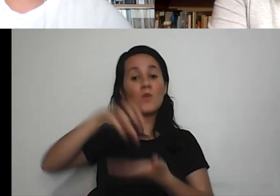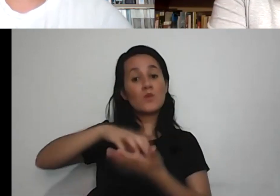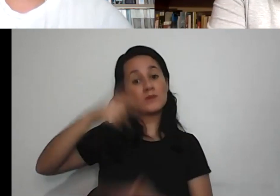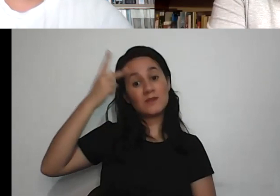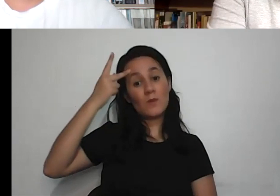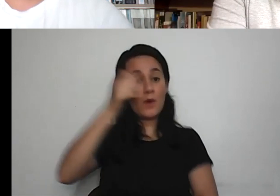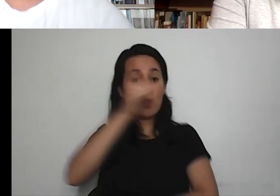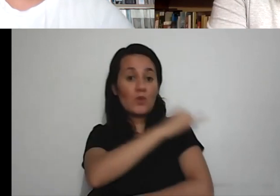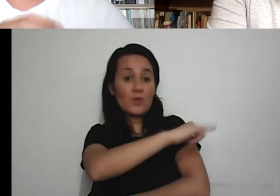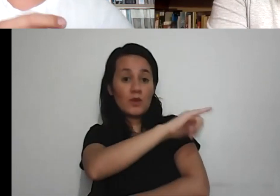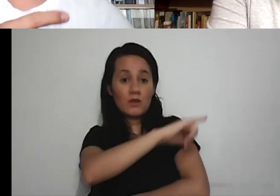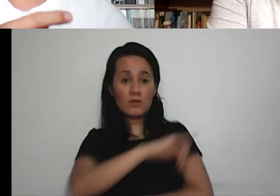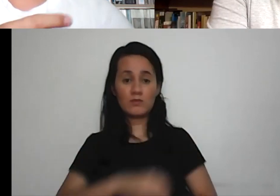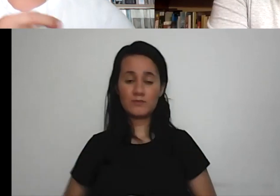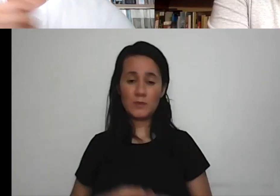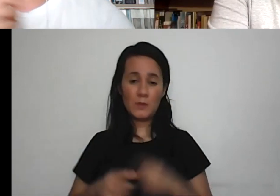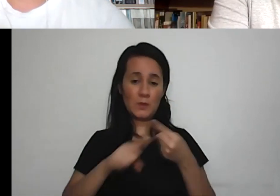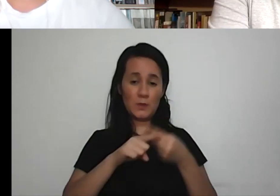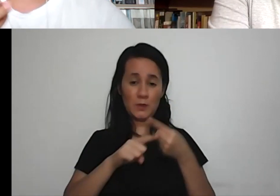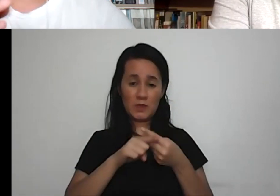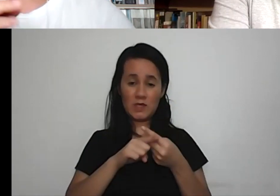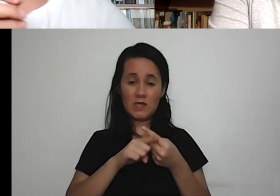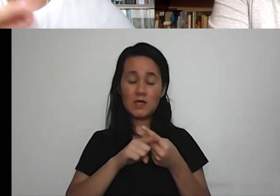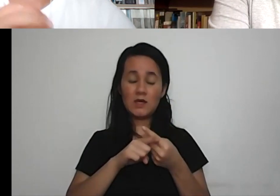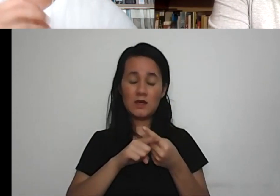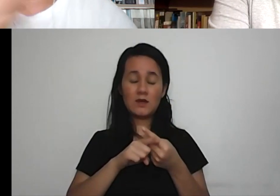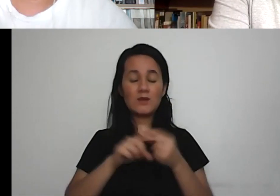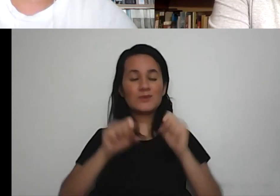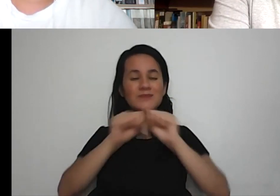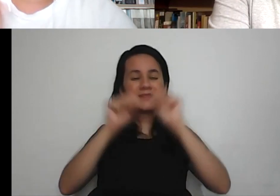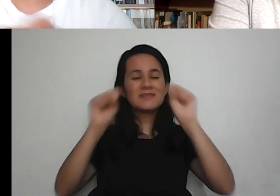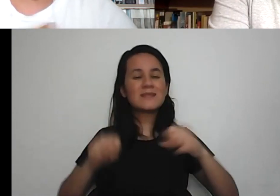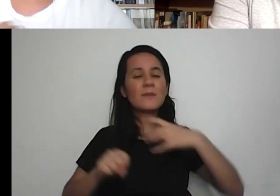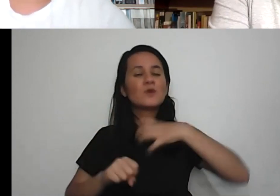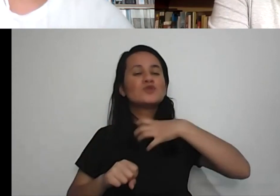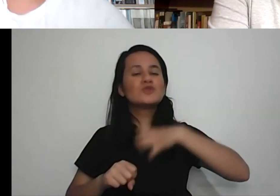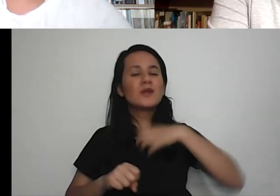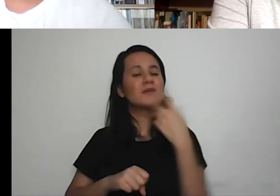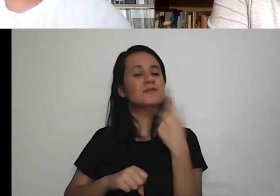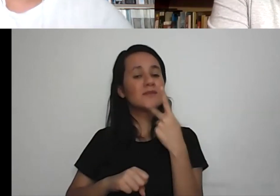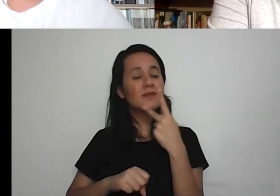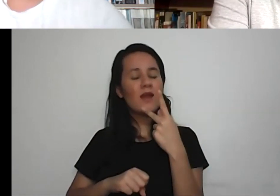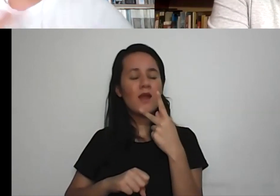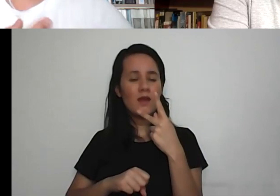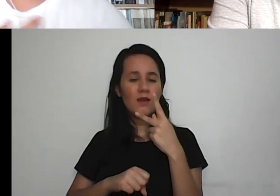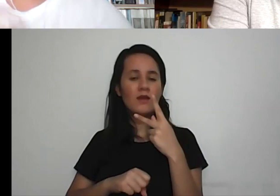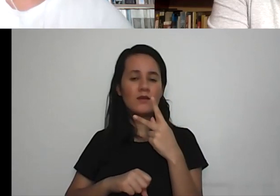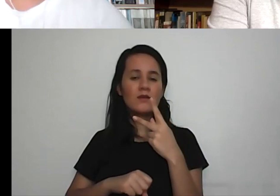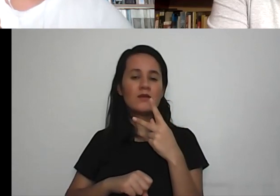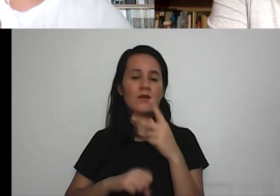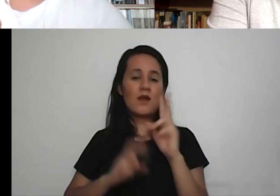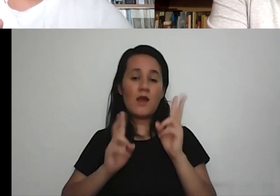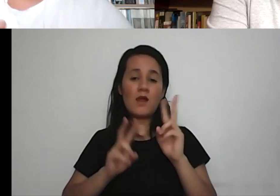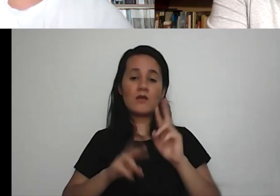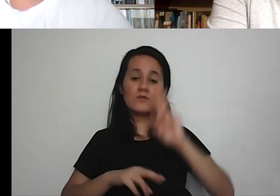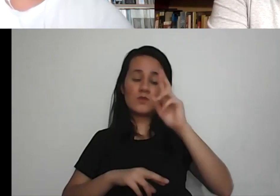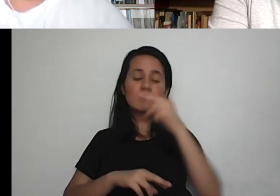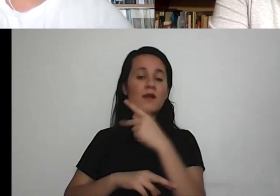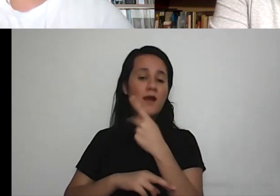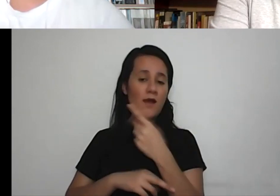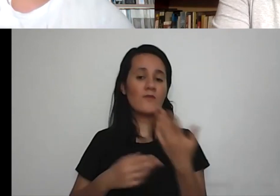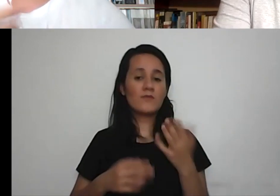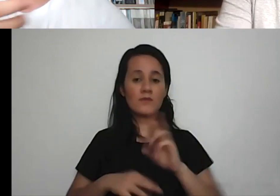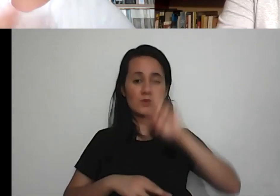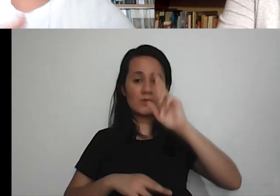Rio de Janeiro. Porque o sistema, né, digamos, a fatia rica do sistema ainda é dominada por elas. Elas que